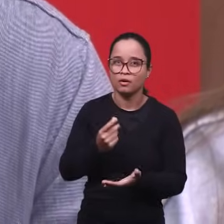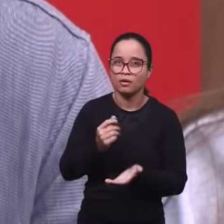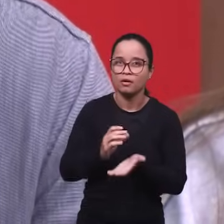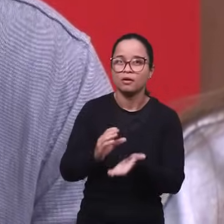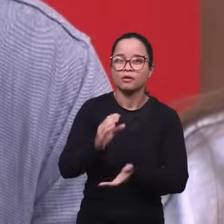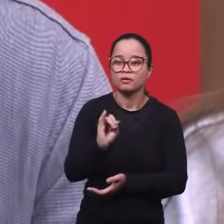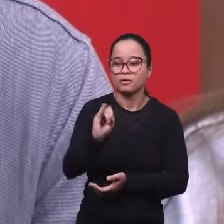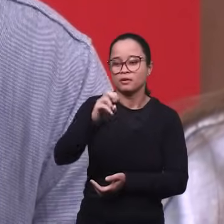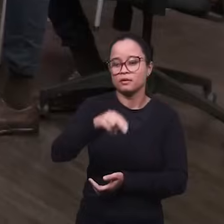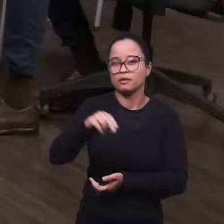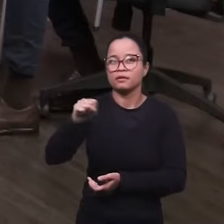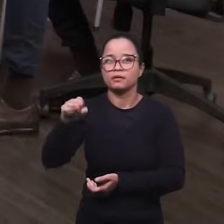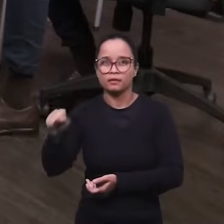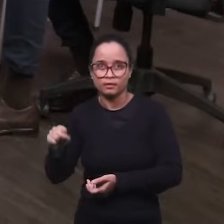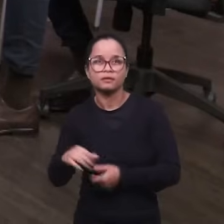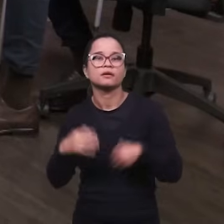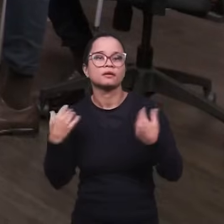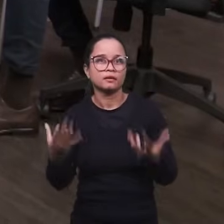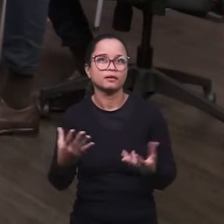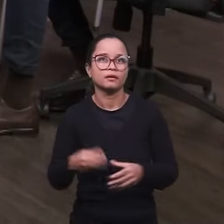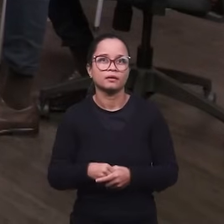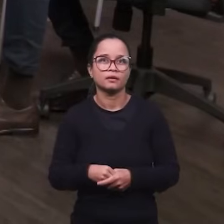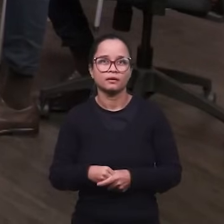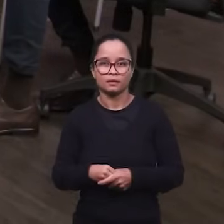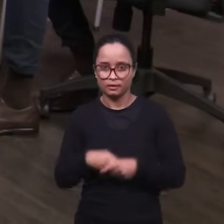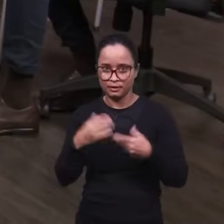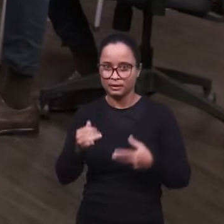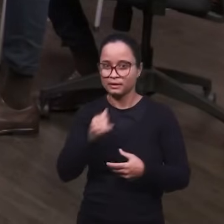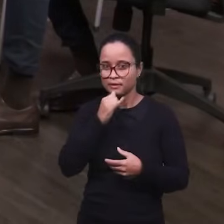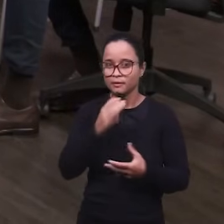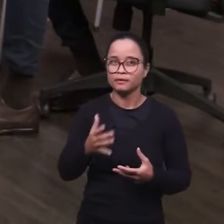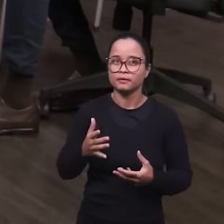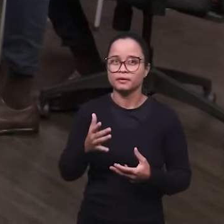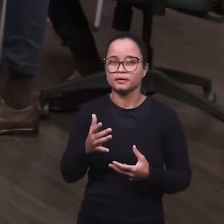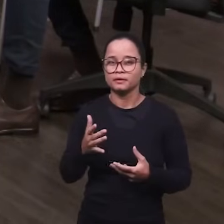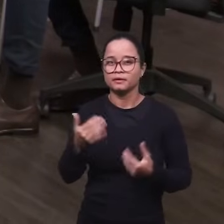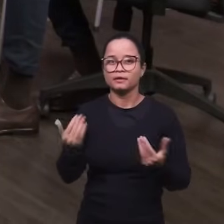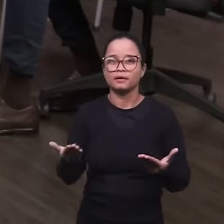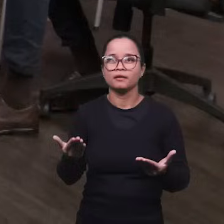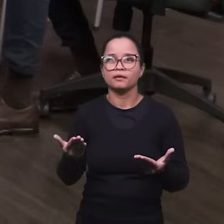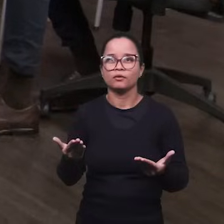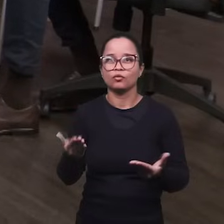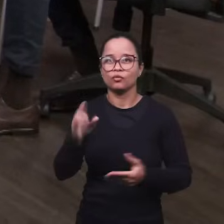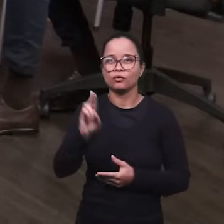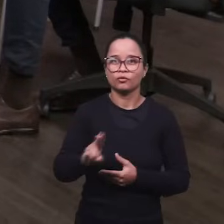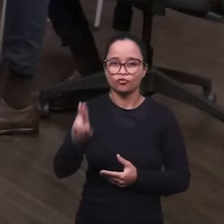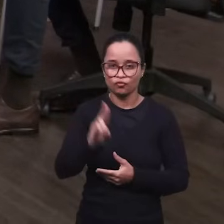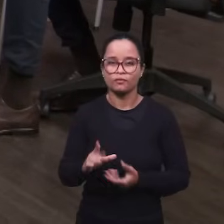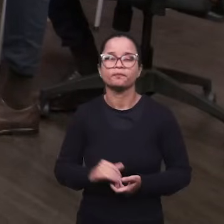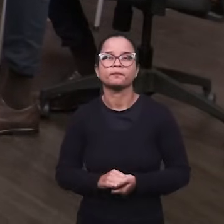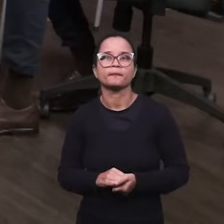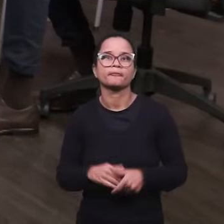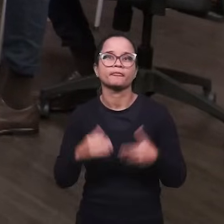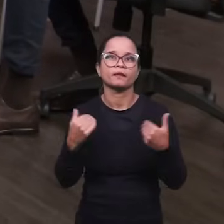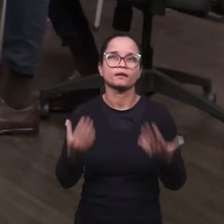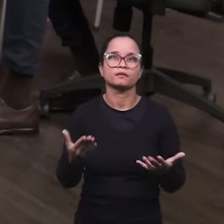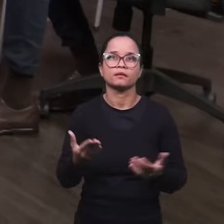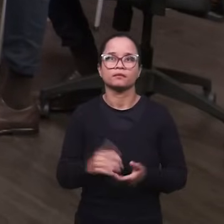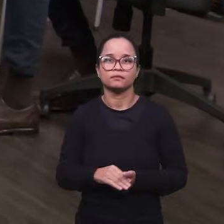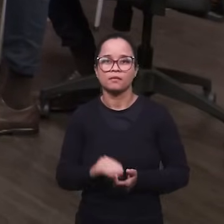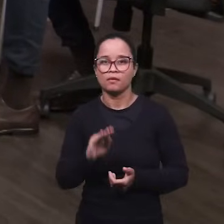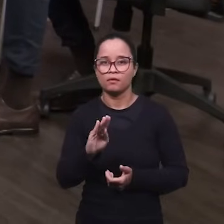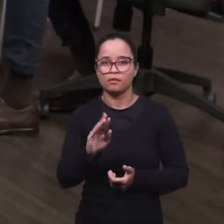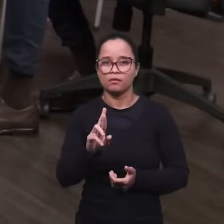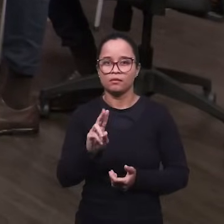Ah, que maravilha, viu? A gente acabou de falar de um É. exemplo. Tá vendo que aqui dentro teve um Isso. exemplo que a gente acabou de usar? Pois bem,